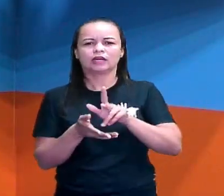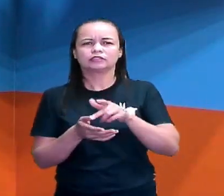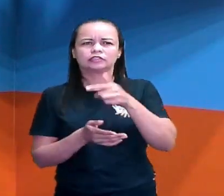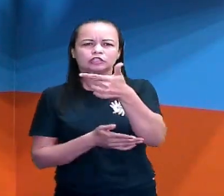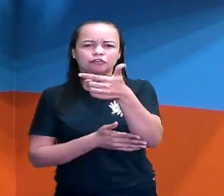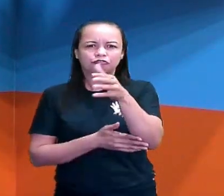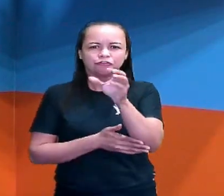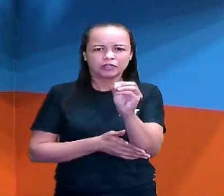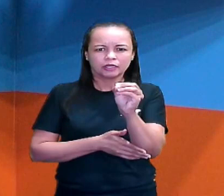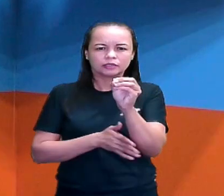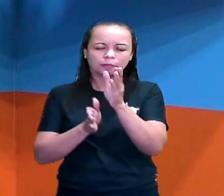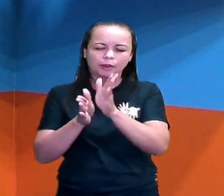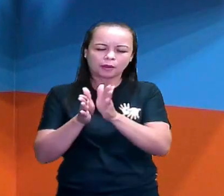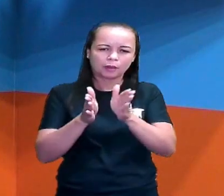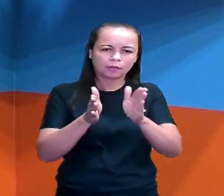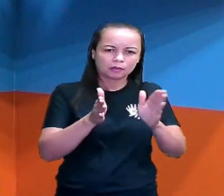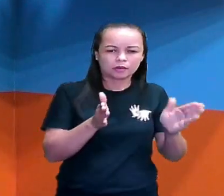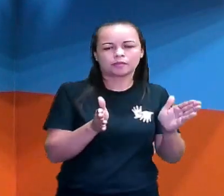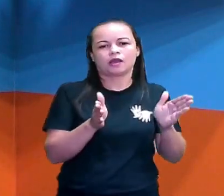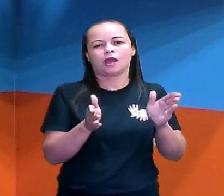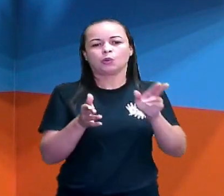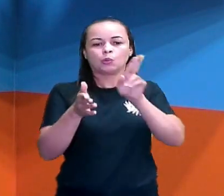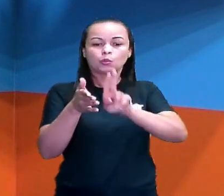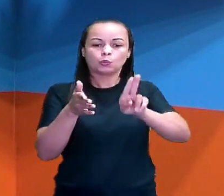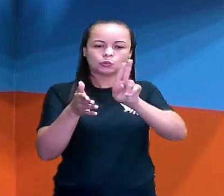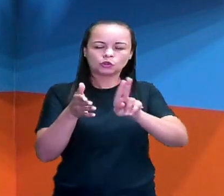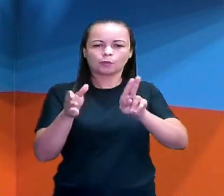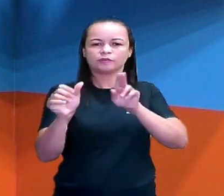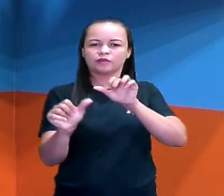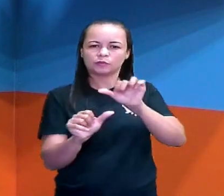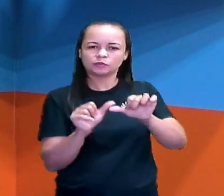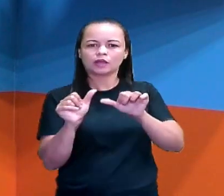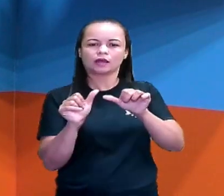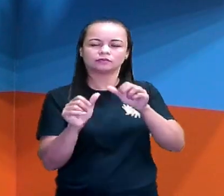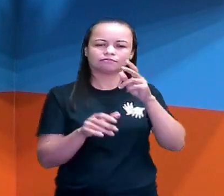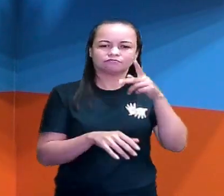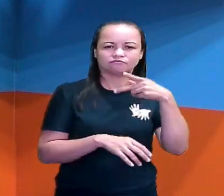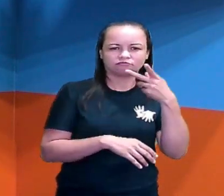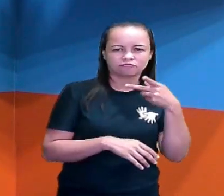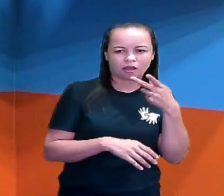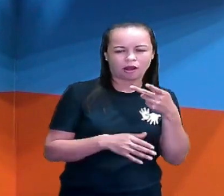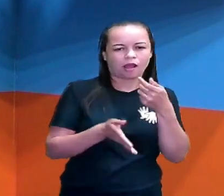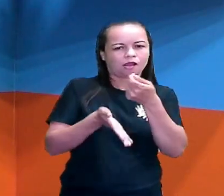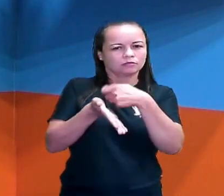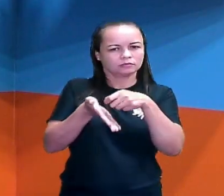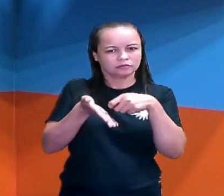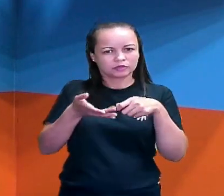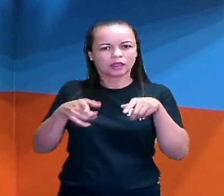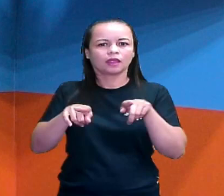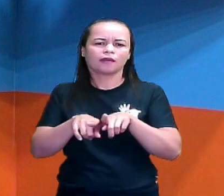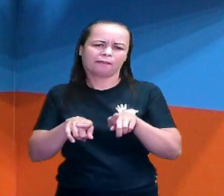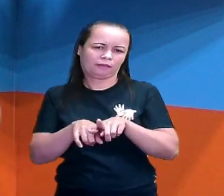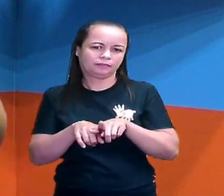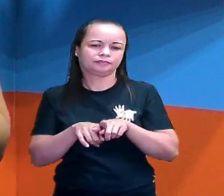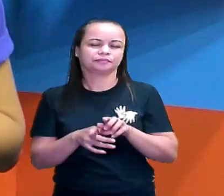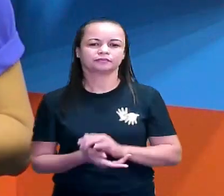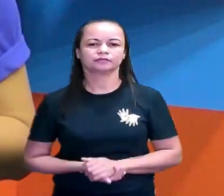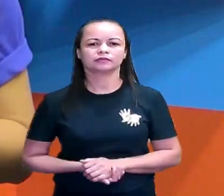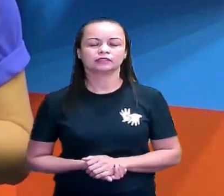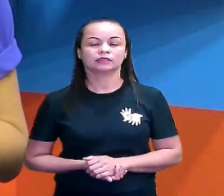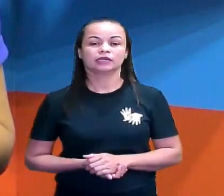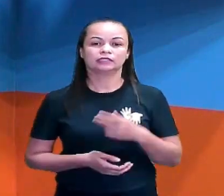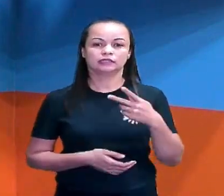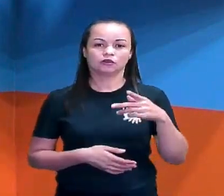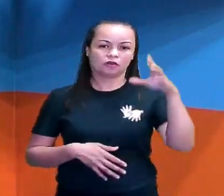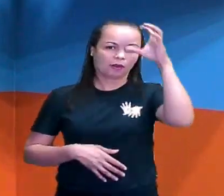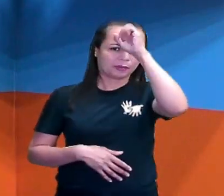em diante, a gente já vai ter uma outra forma, tanto de pronunciar, quanto de escrever. E a gente vai aprender